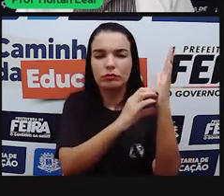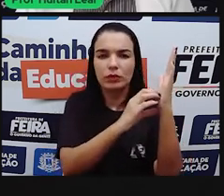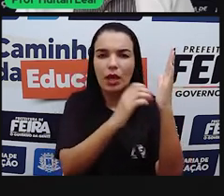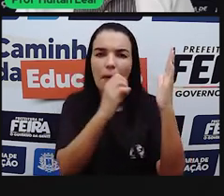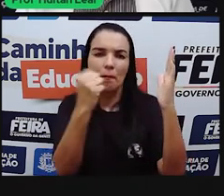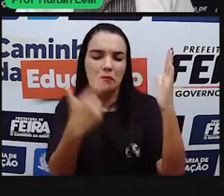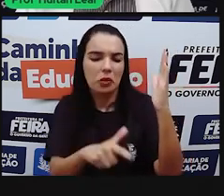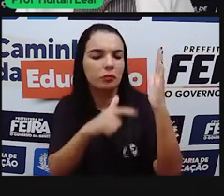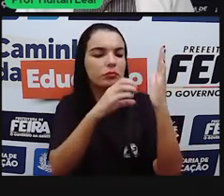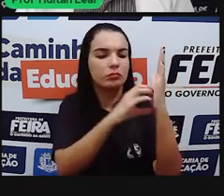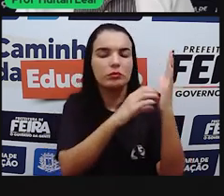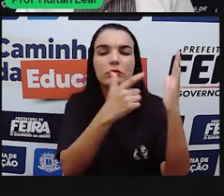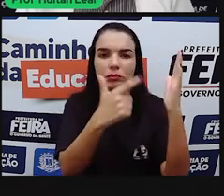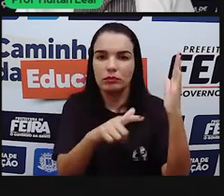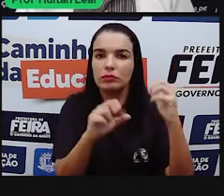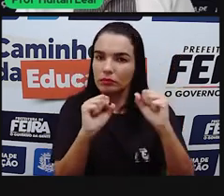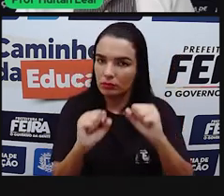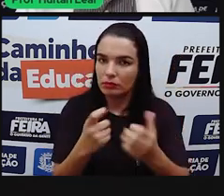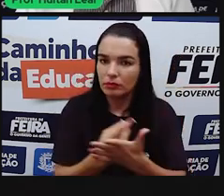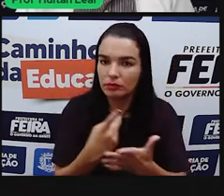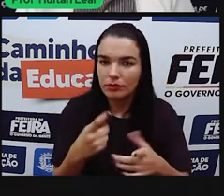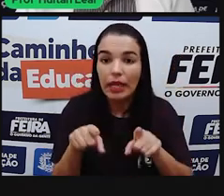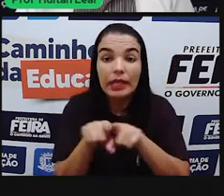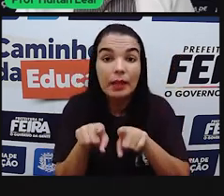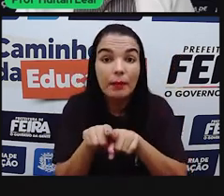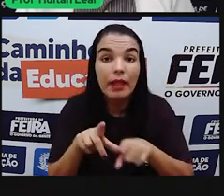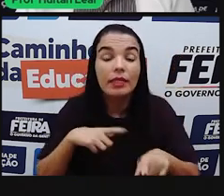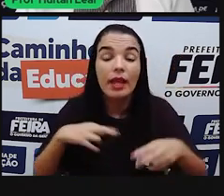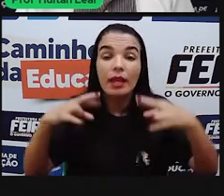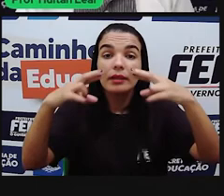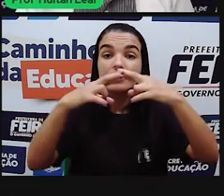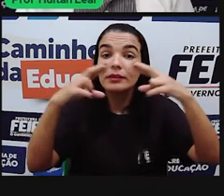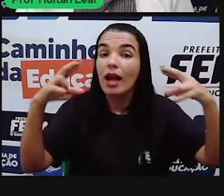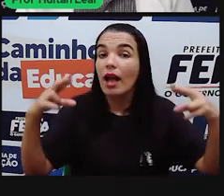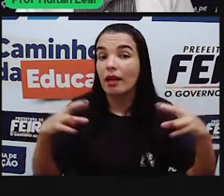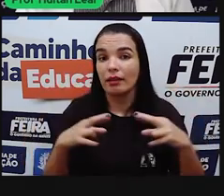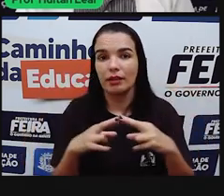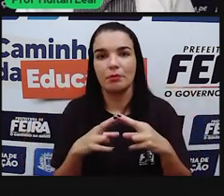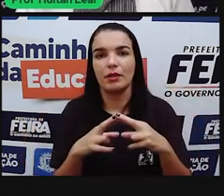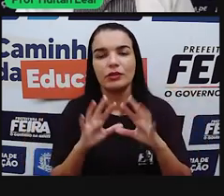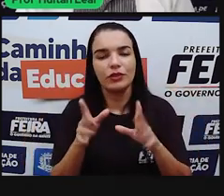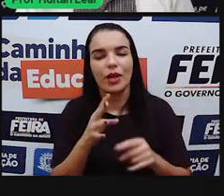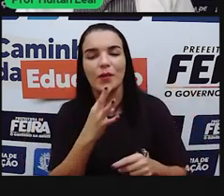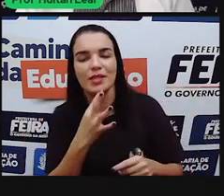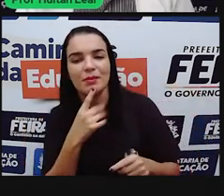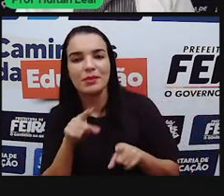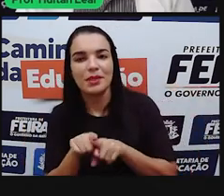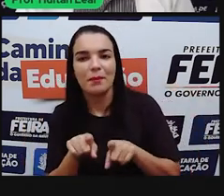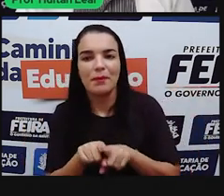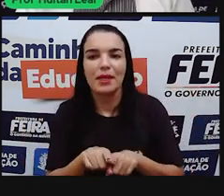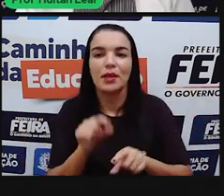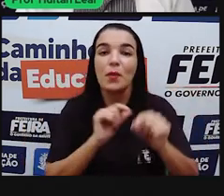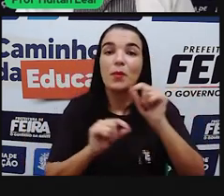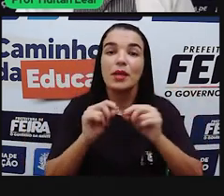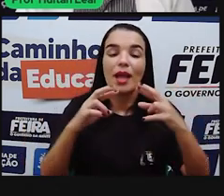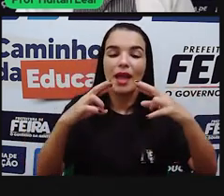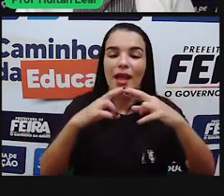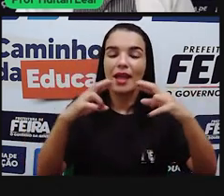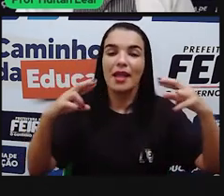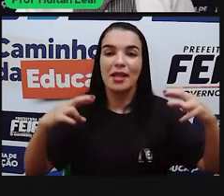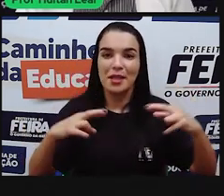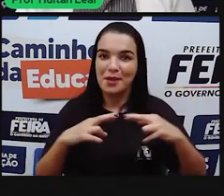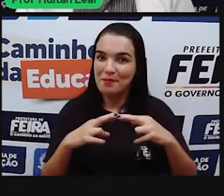a composição da canção. E existem as rimas, que nós já conhecemos também, não é? A rima